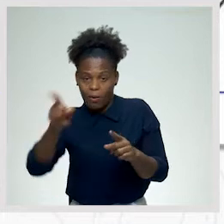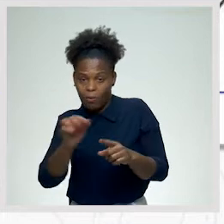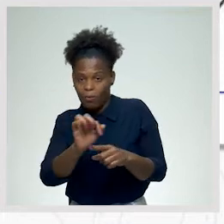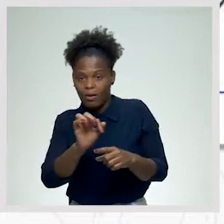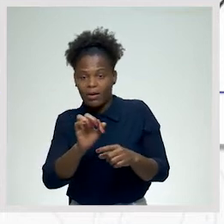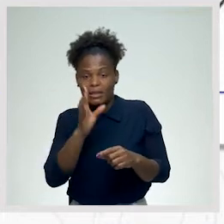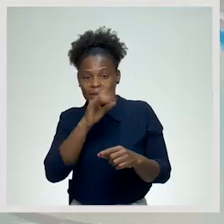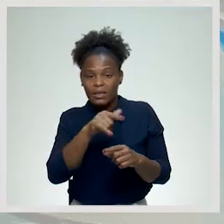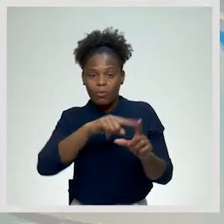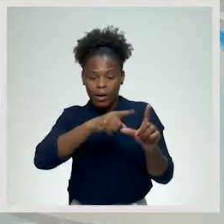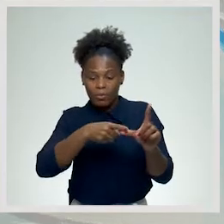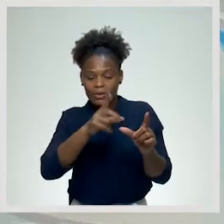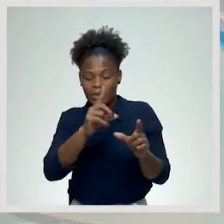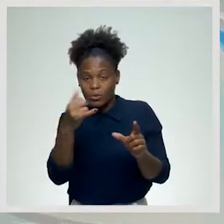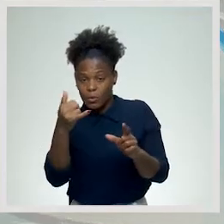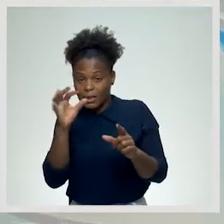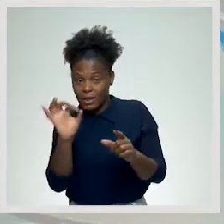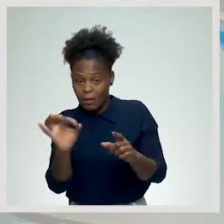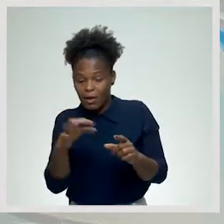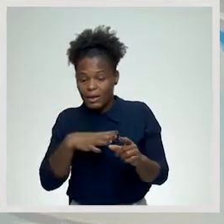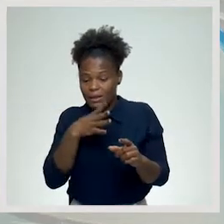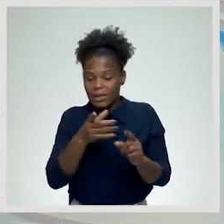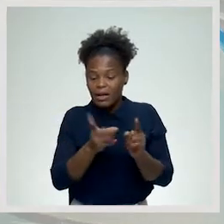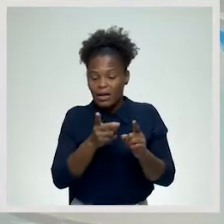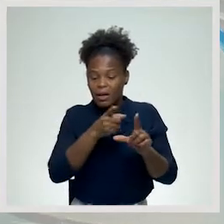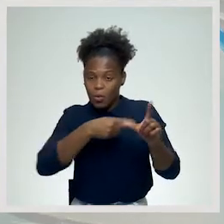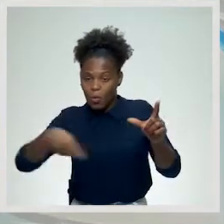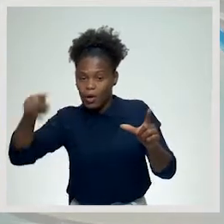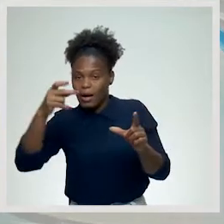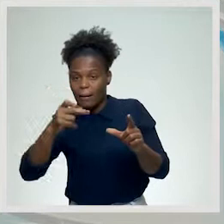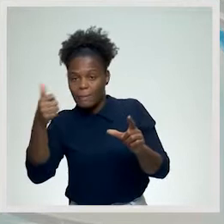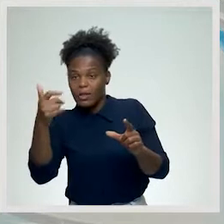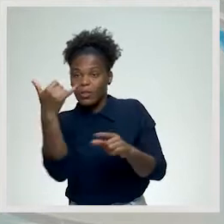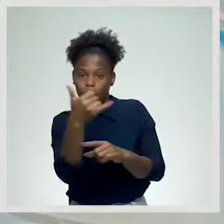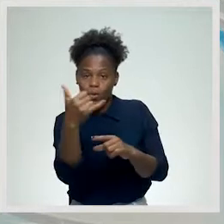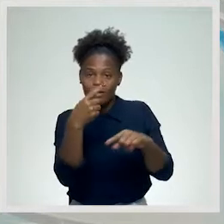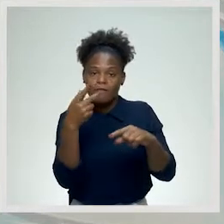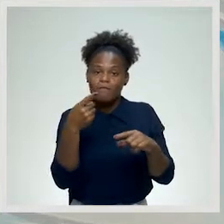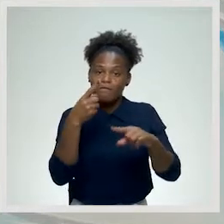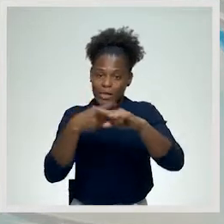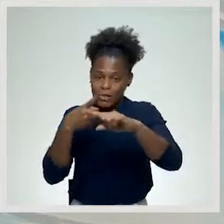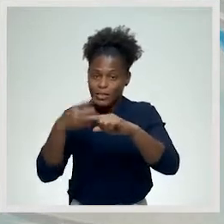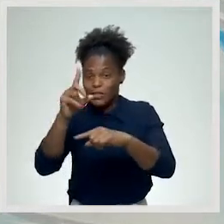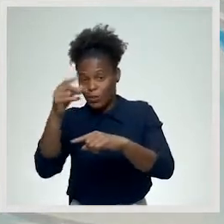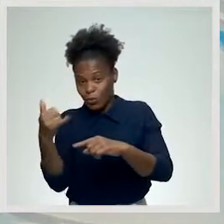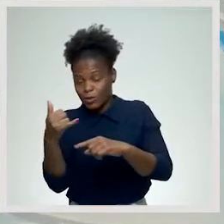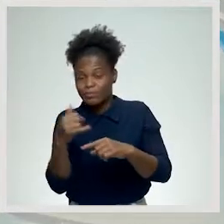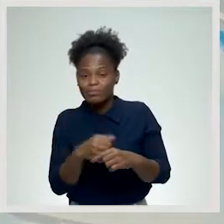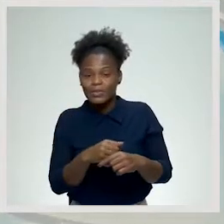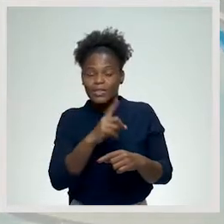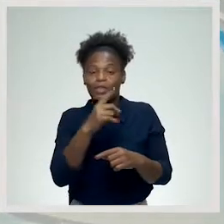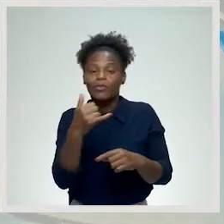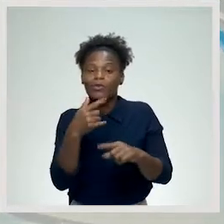Se esse ângulo é de 62 graus, quer dizer que esse arco AB é o dobro de 62. Dobro de 62